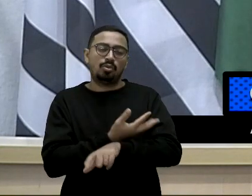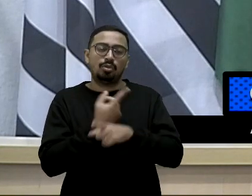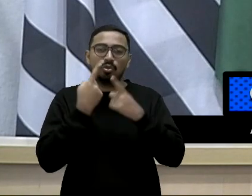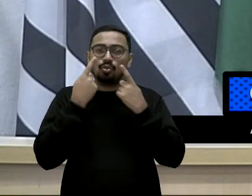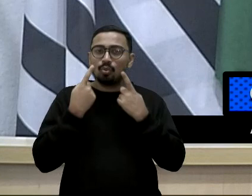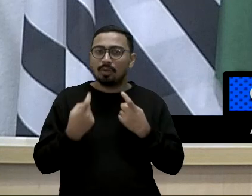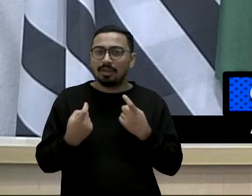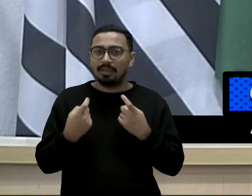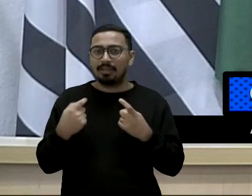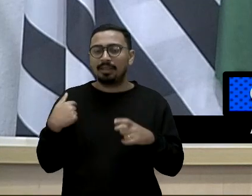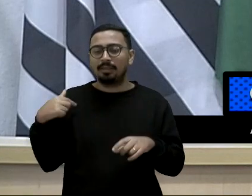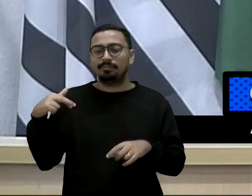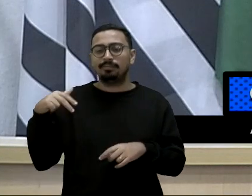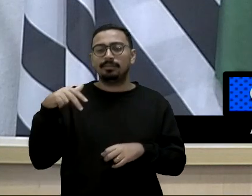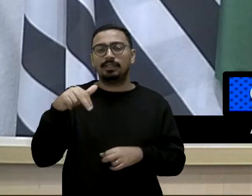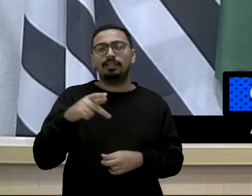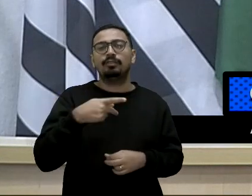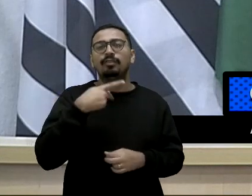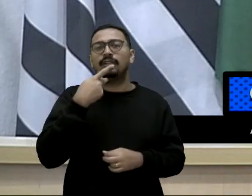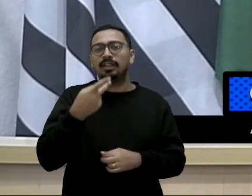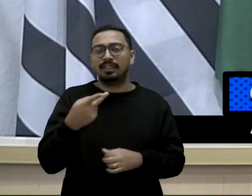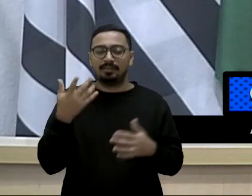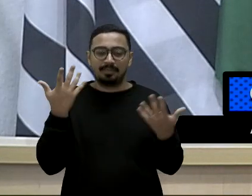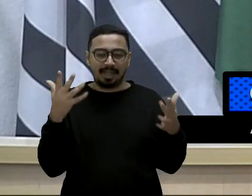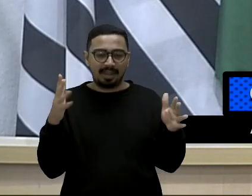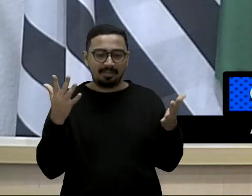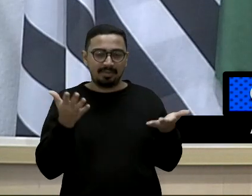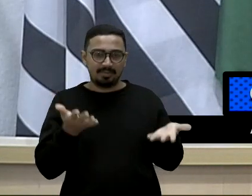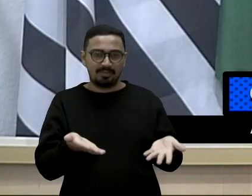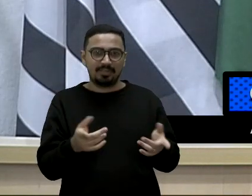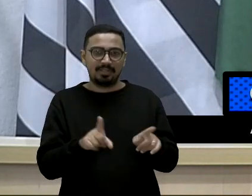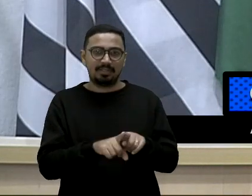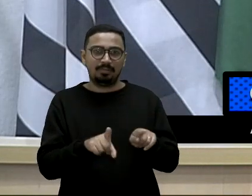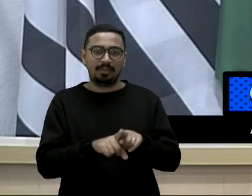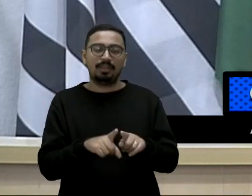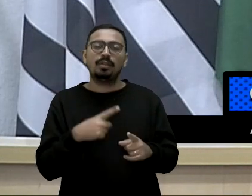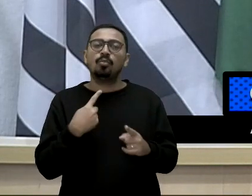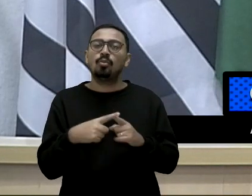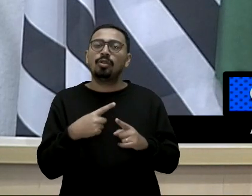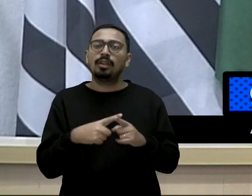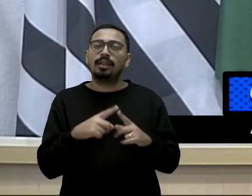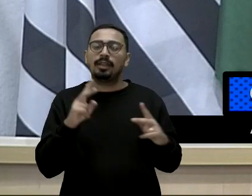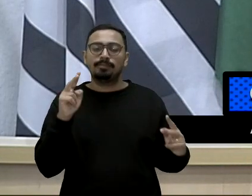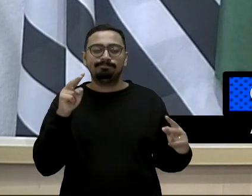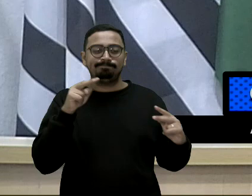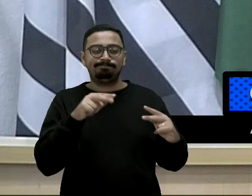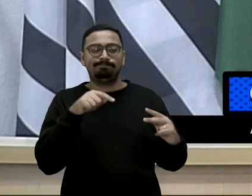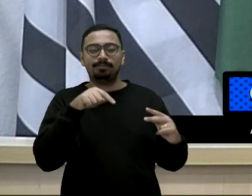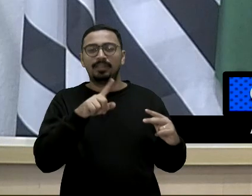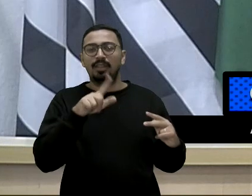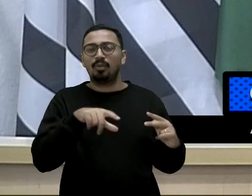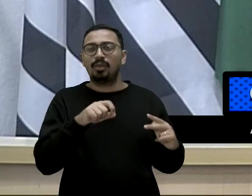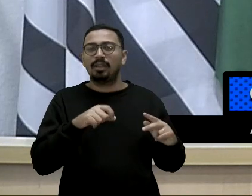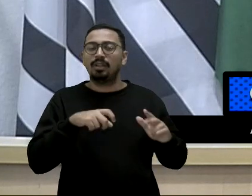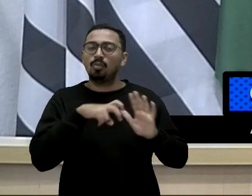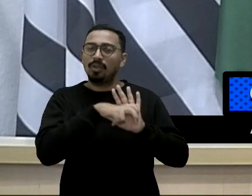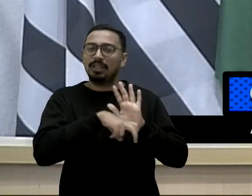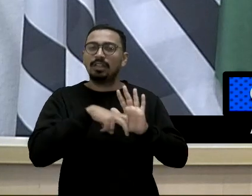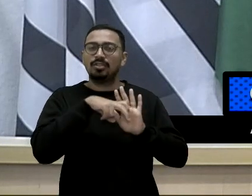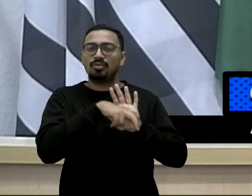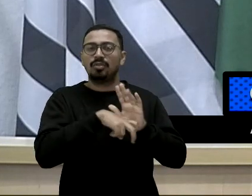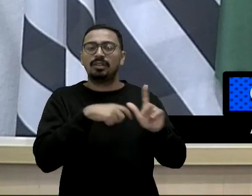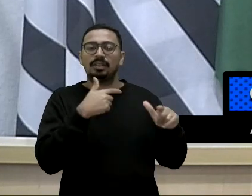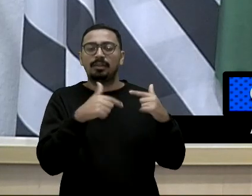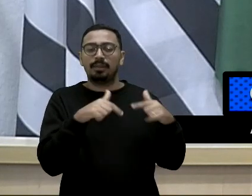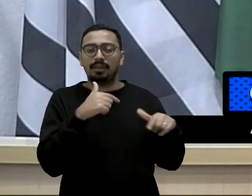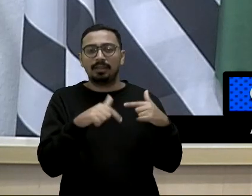e atravessei a rua e só falei assim para ela, parabéns. Porque quando eu a vi numa cadeira de rodas,